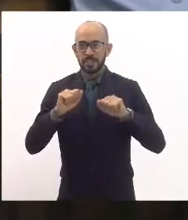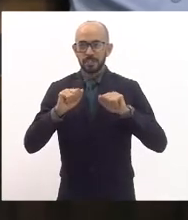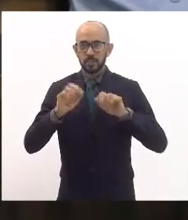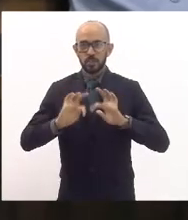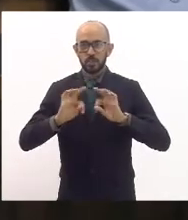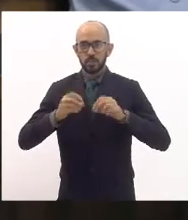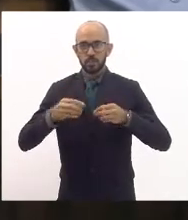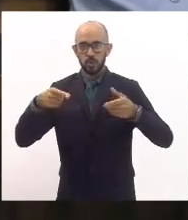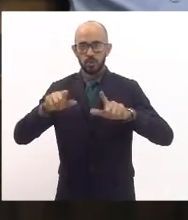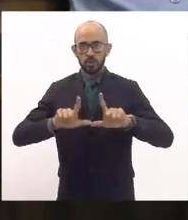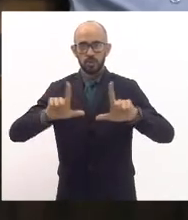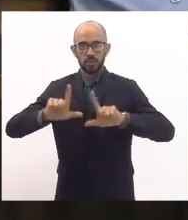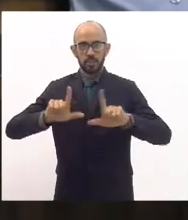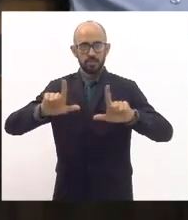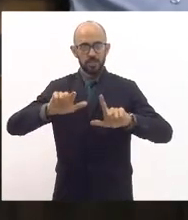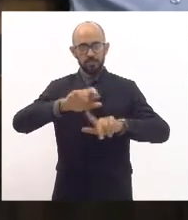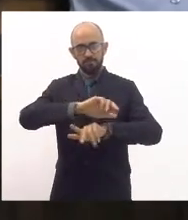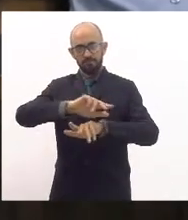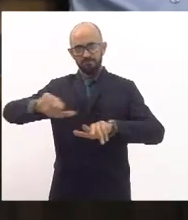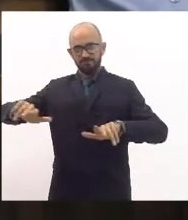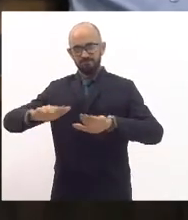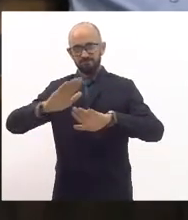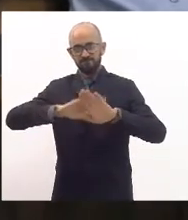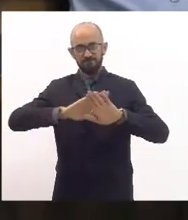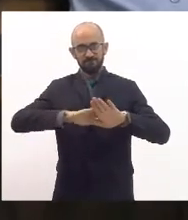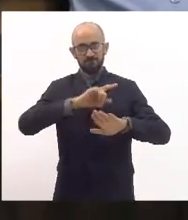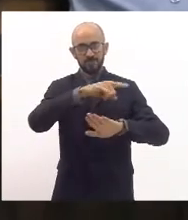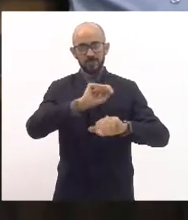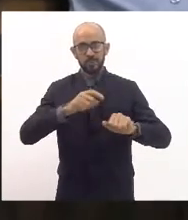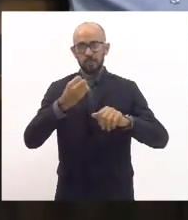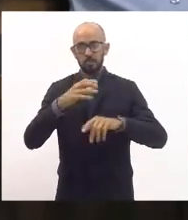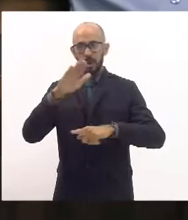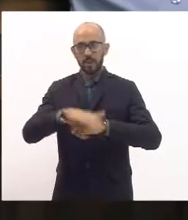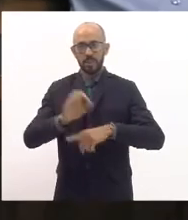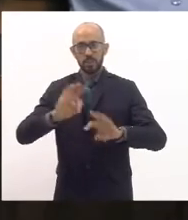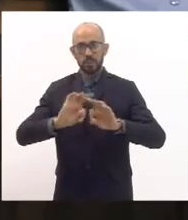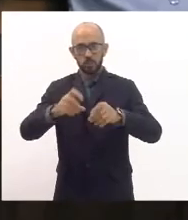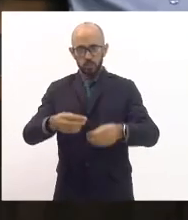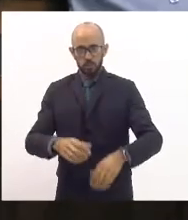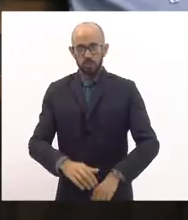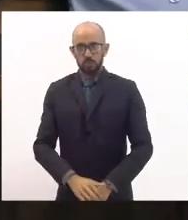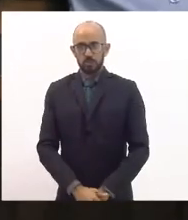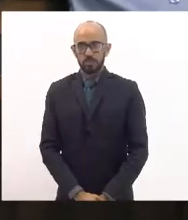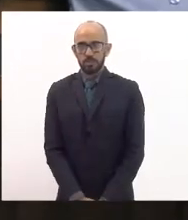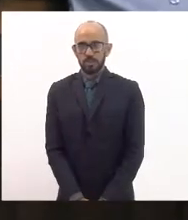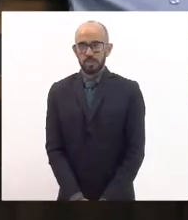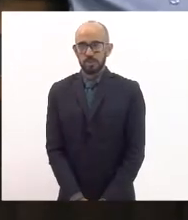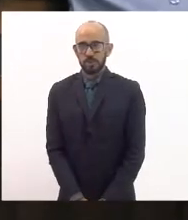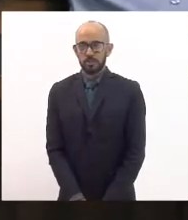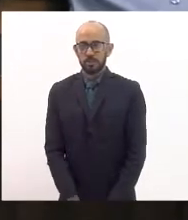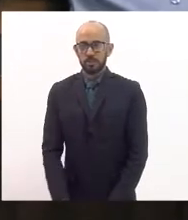de imprensa sejam Oi boa tarde a todas e todos